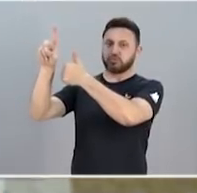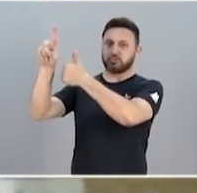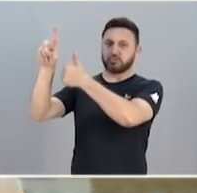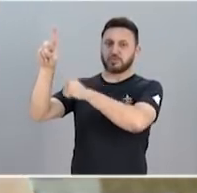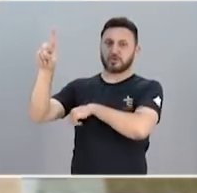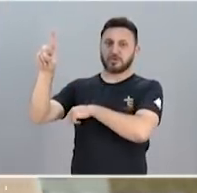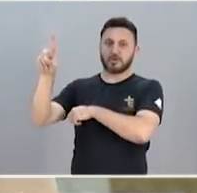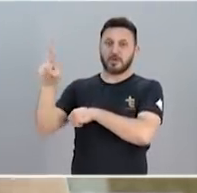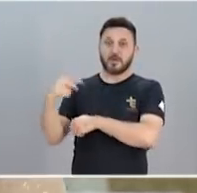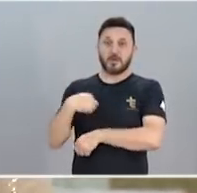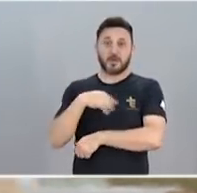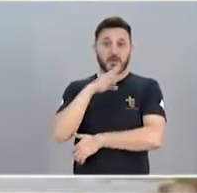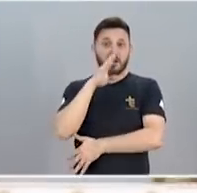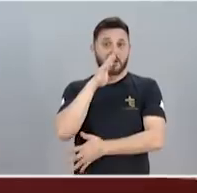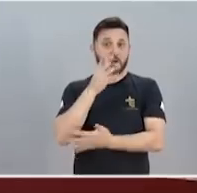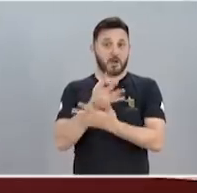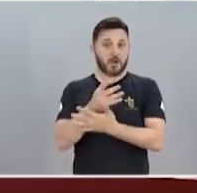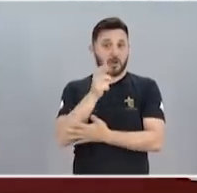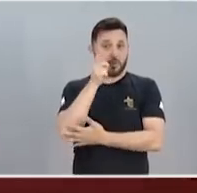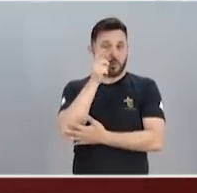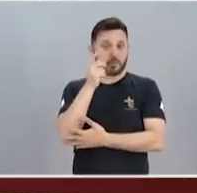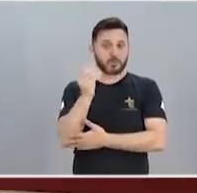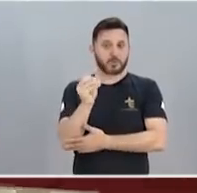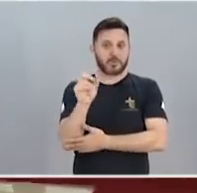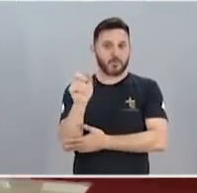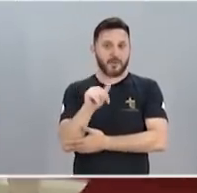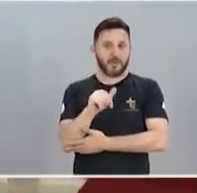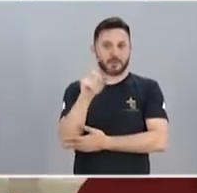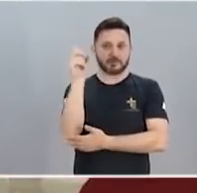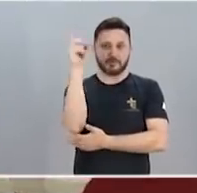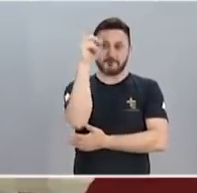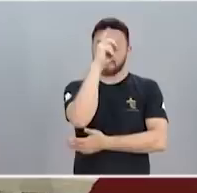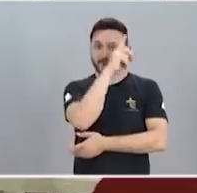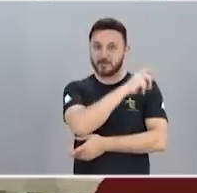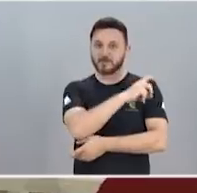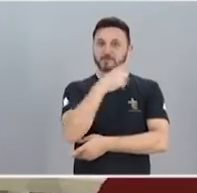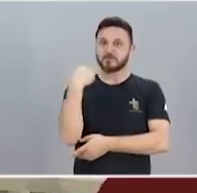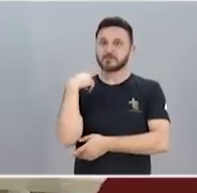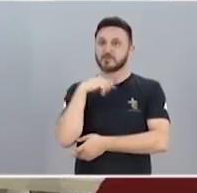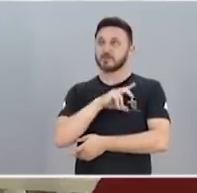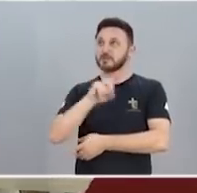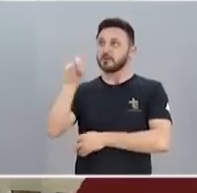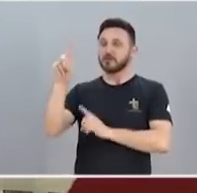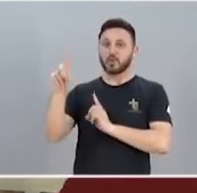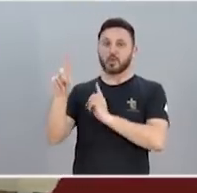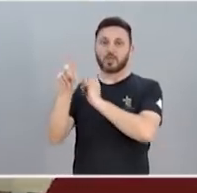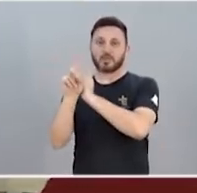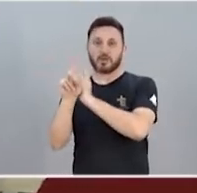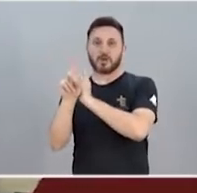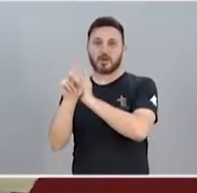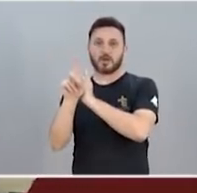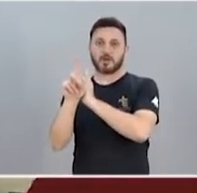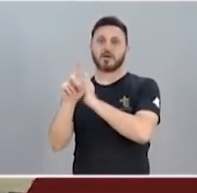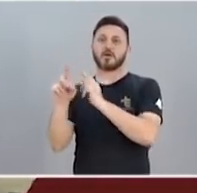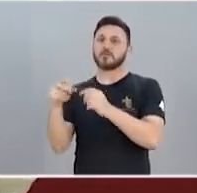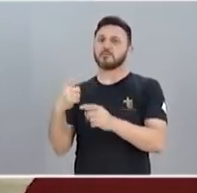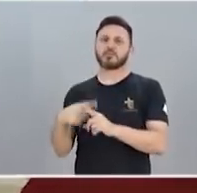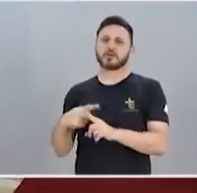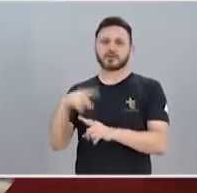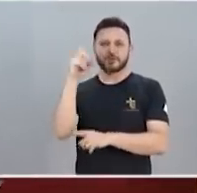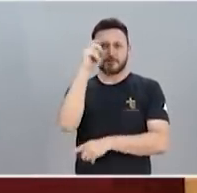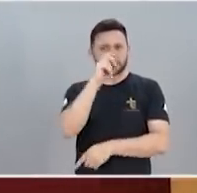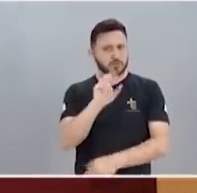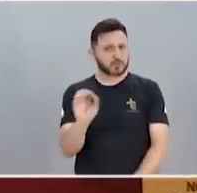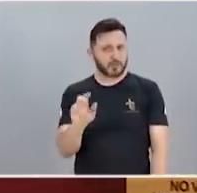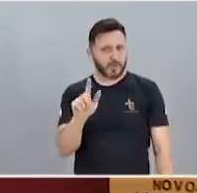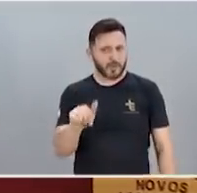E é impressionante que não é difícil encontrar quem quer ser encontrado. Alguém aqui já